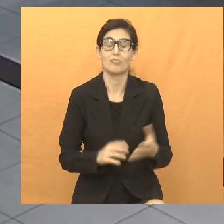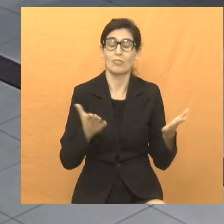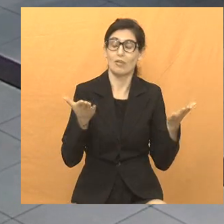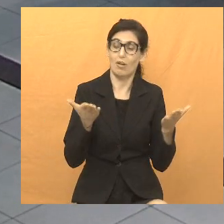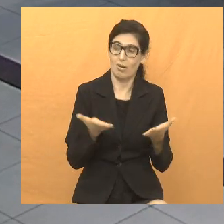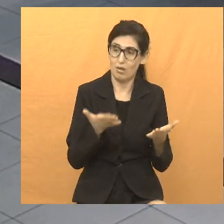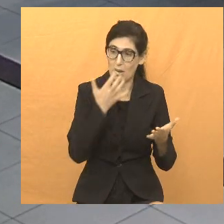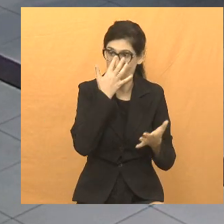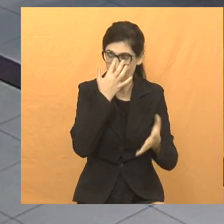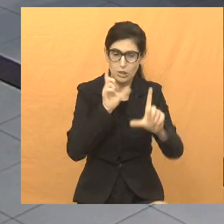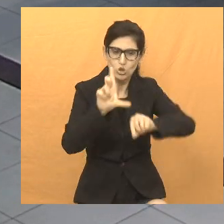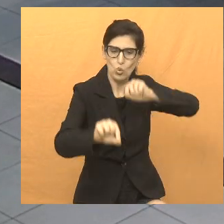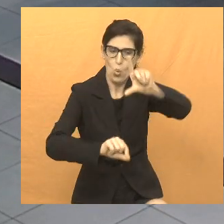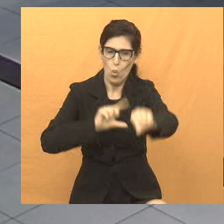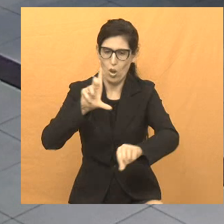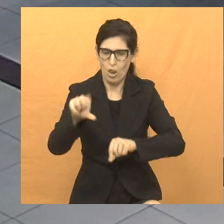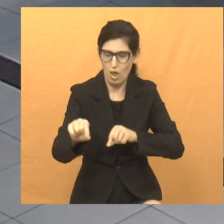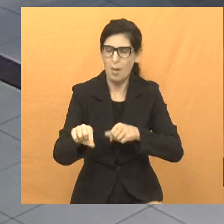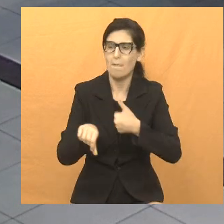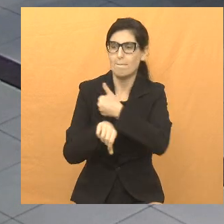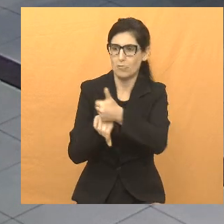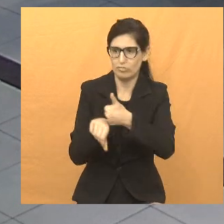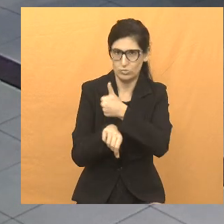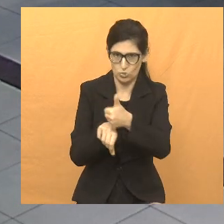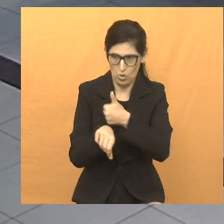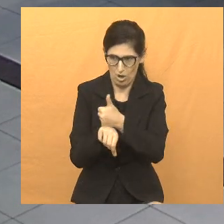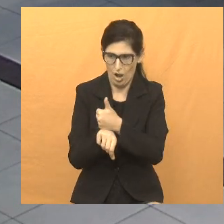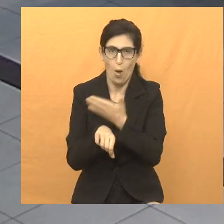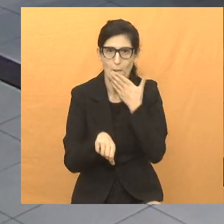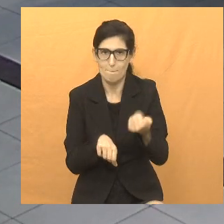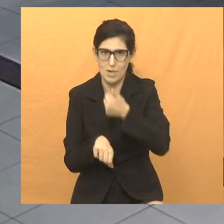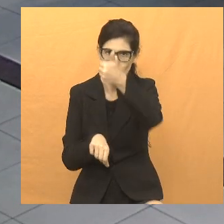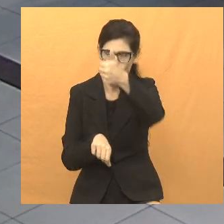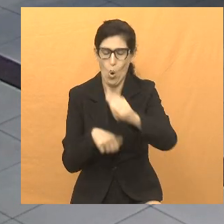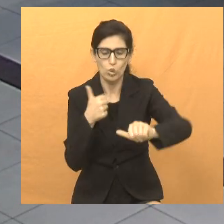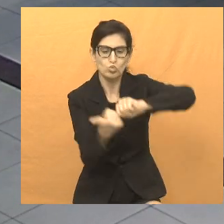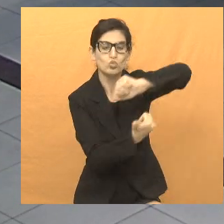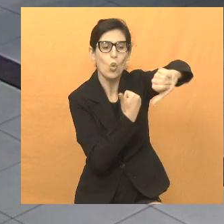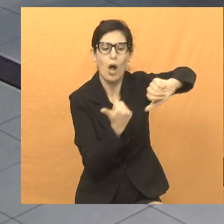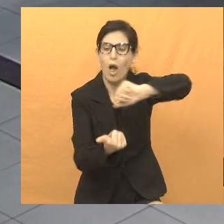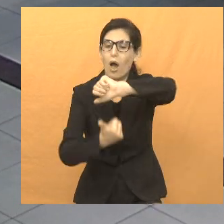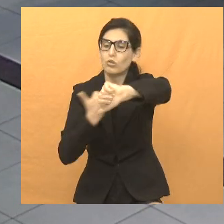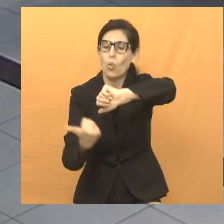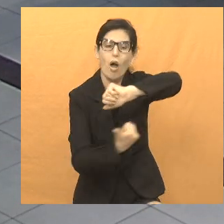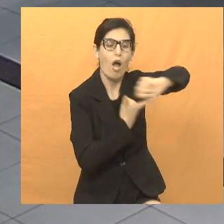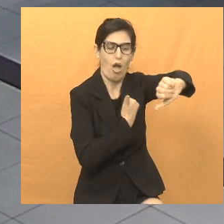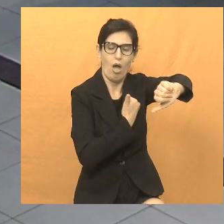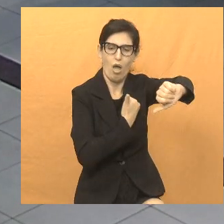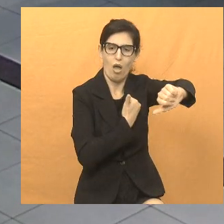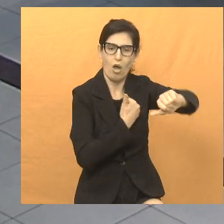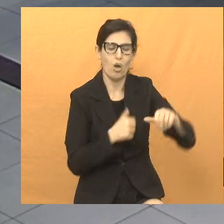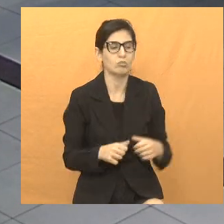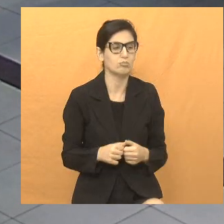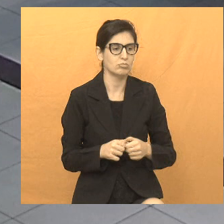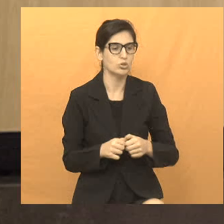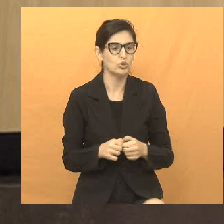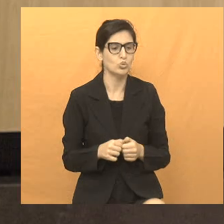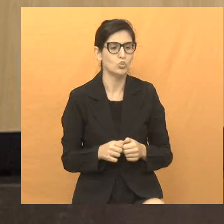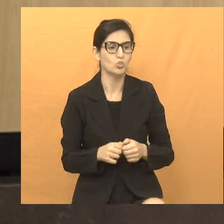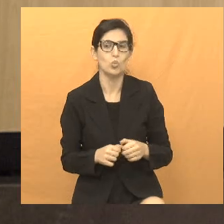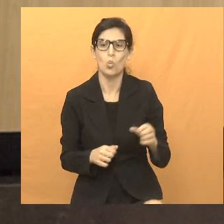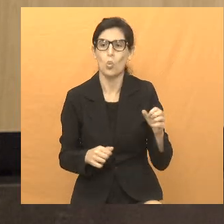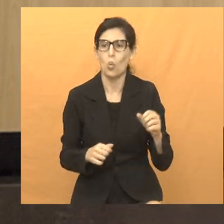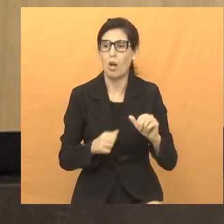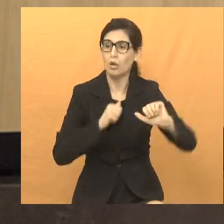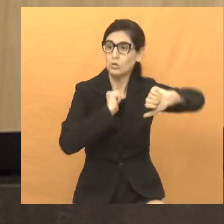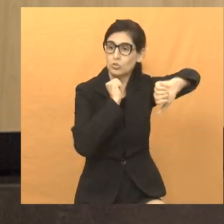né? As pessoas que tinham reclamação de tal ou qual profissional reincidente, lógico, né? Eles foram afastados e foram